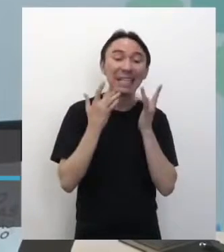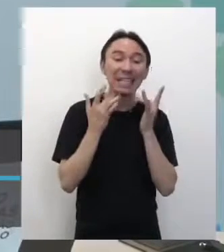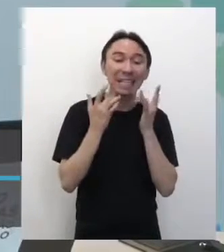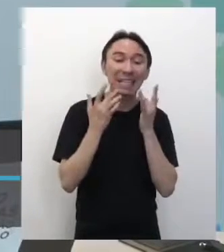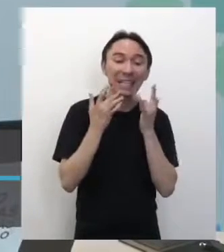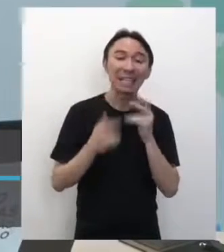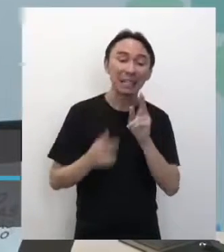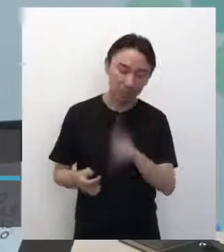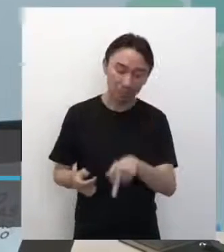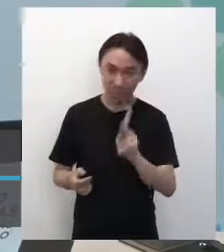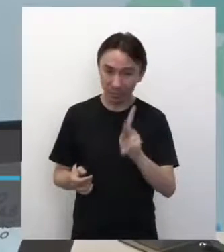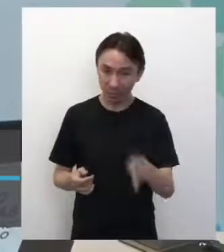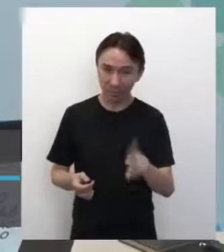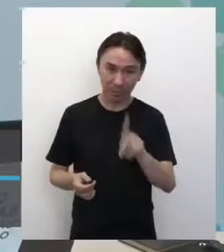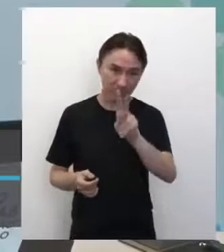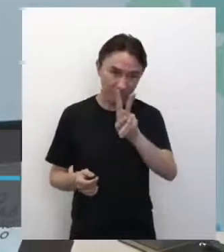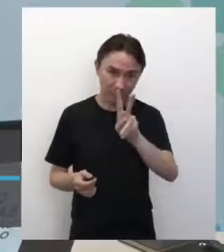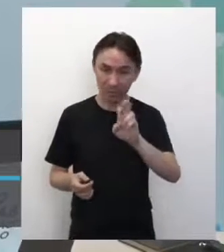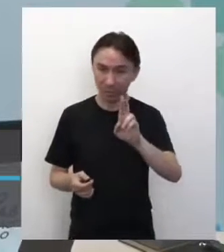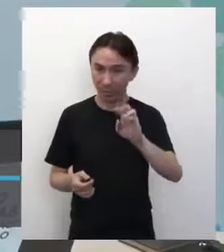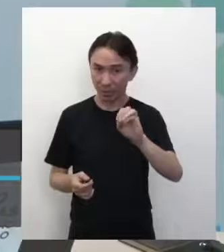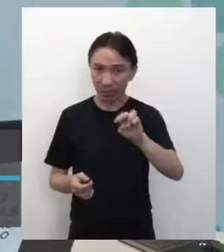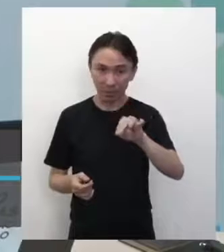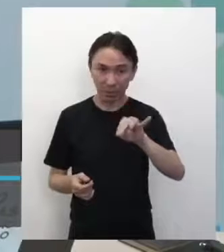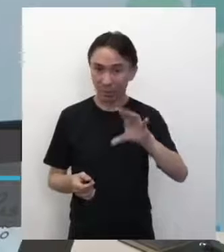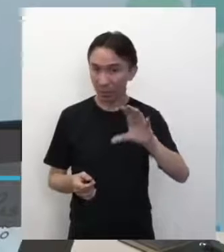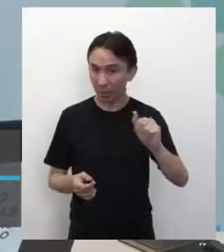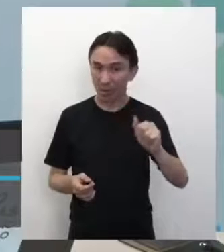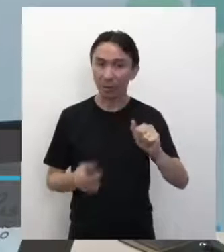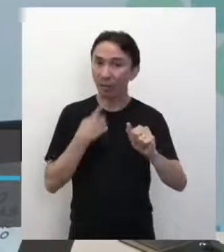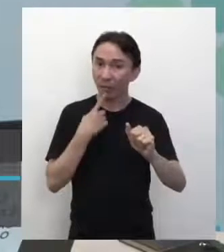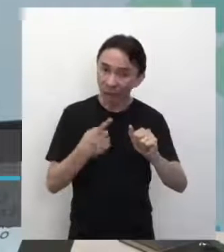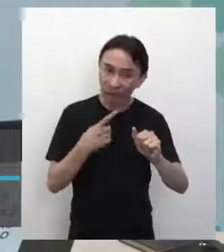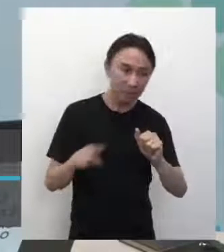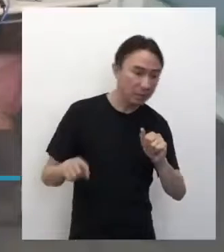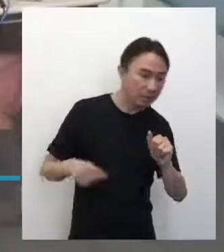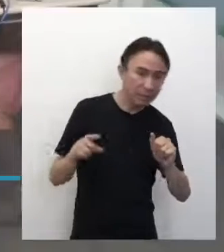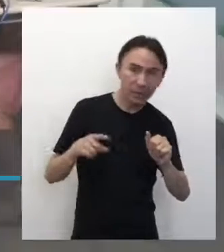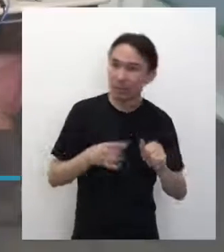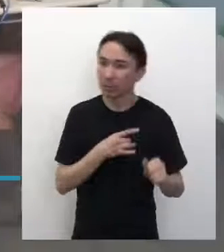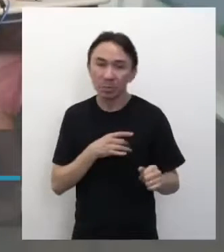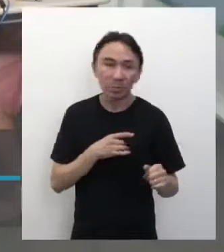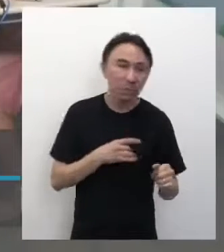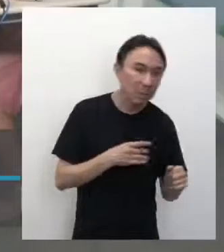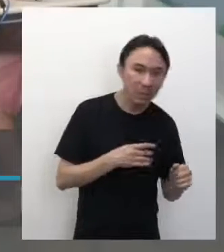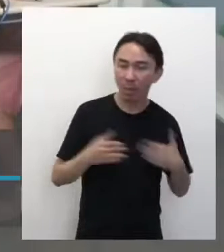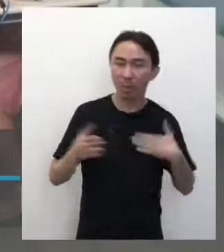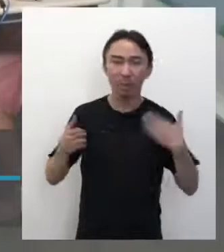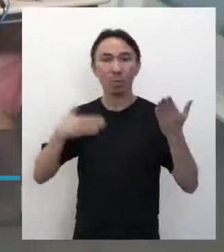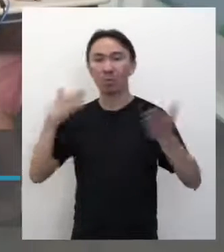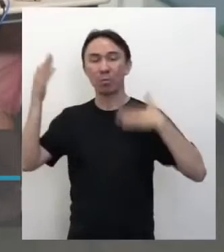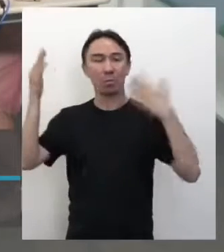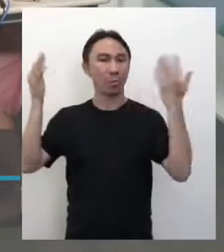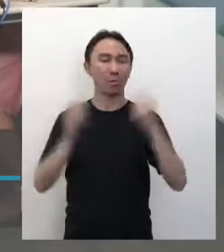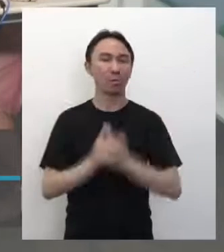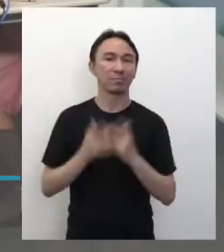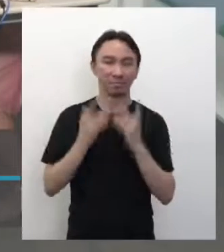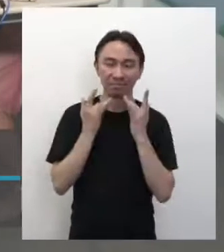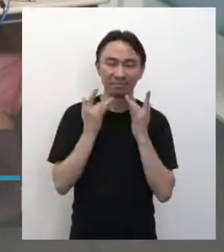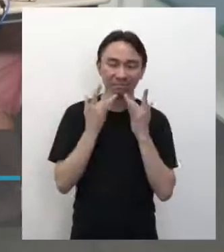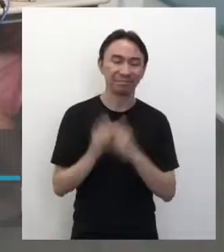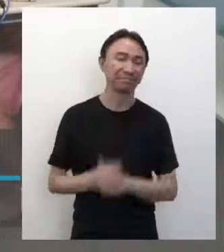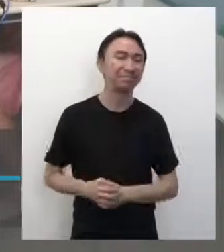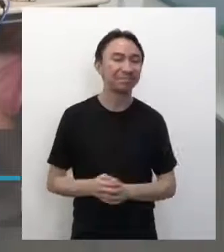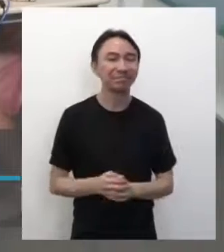Pro Verônica, que fala sobre suspense. Legal. O Pro Luiz Henrique, ele já